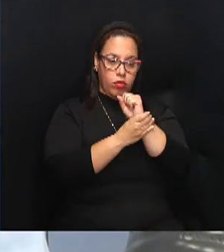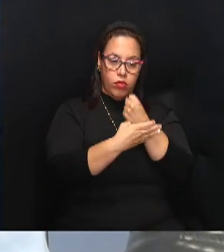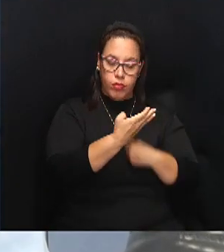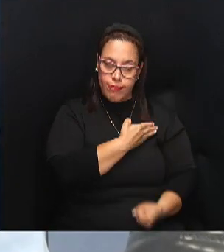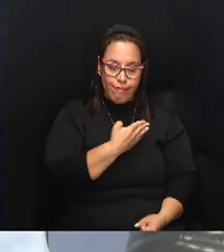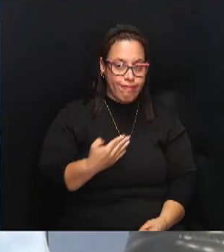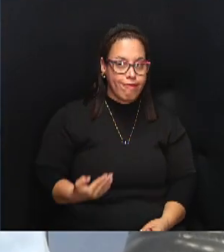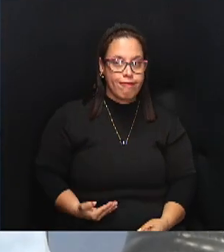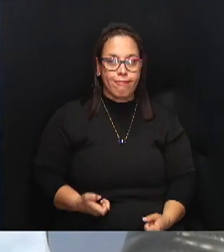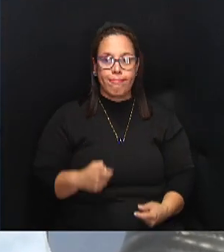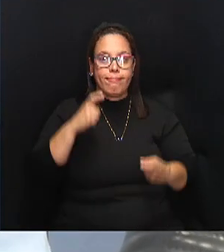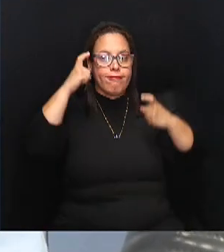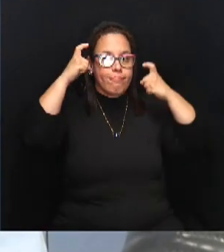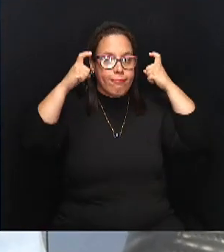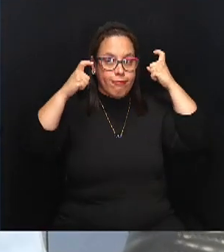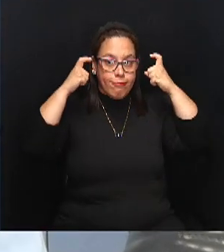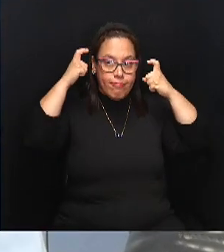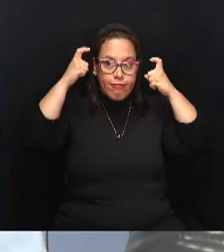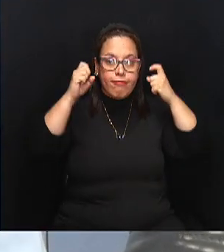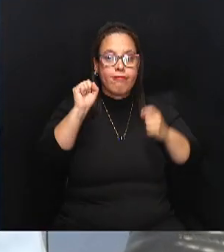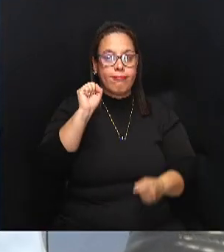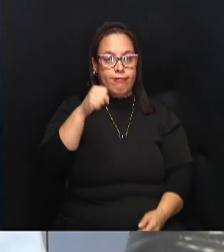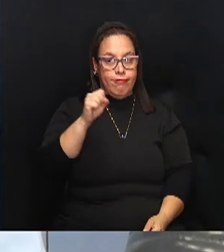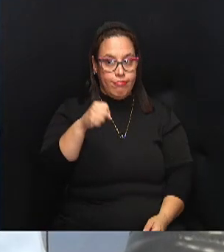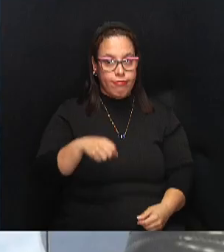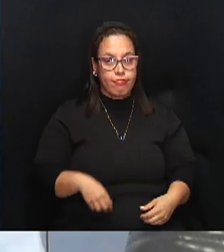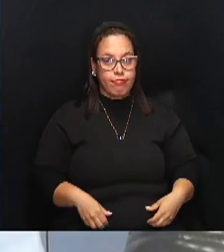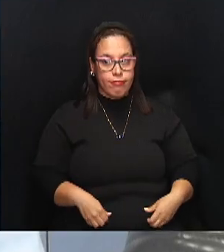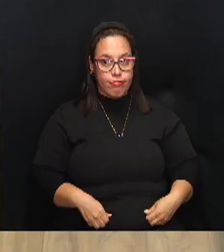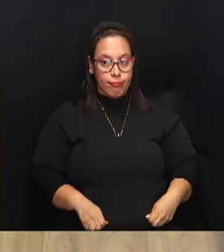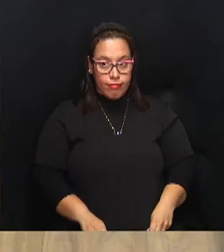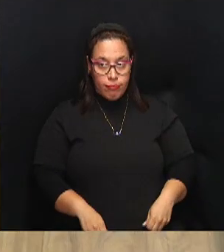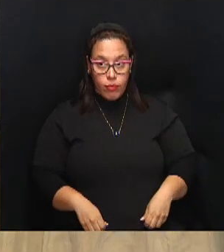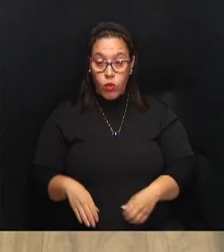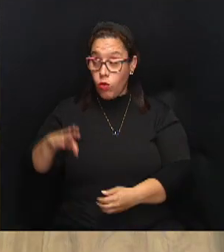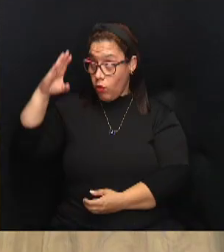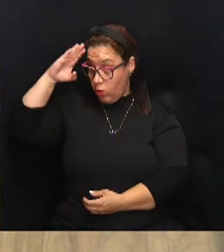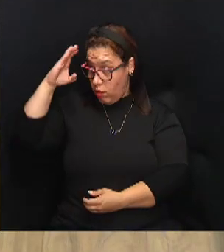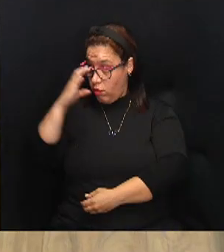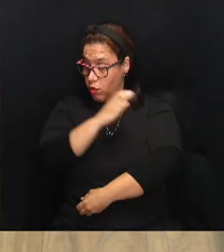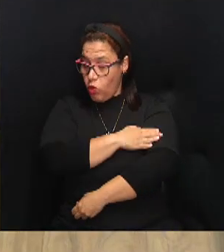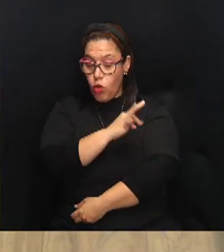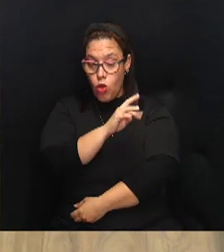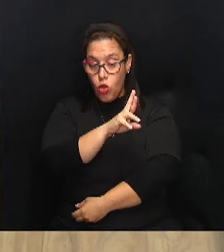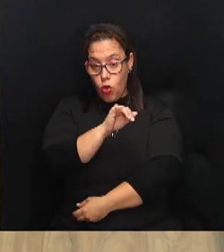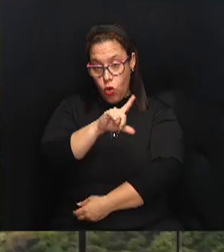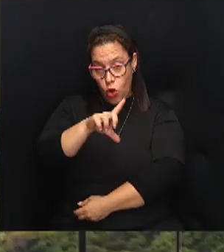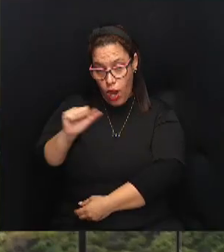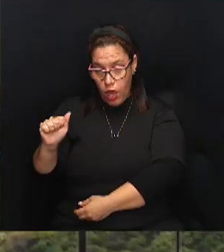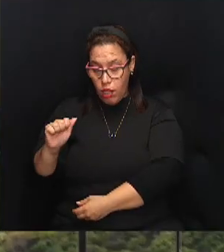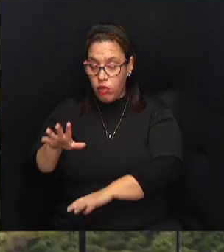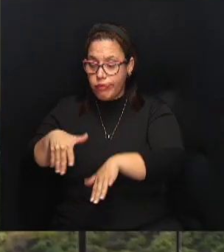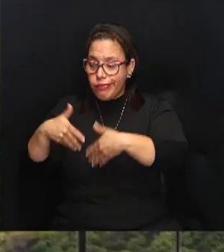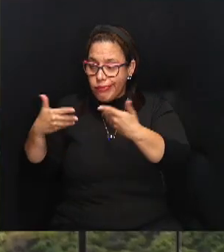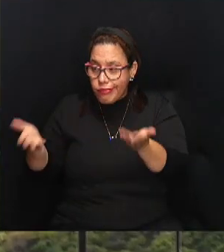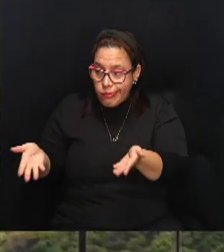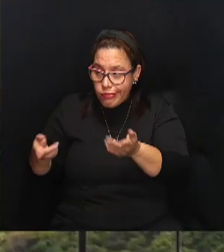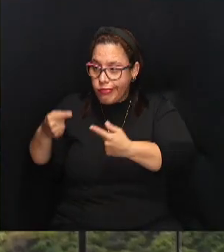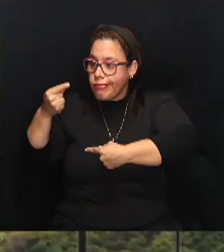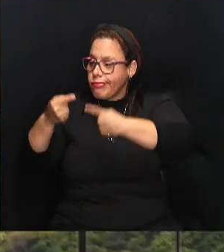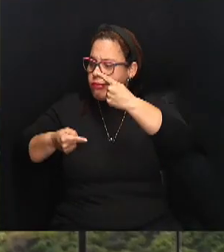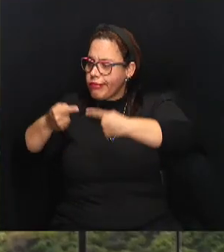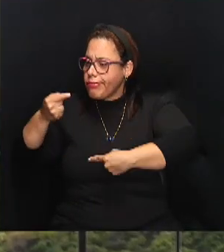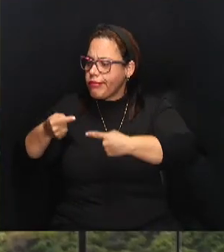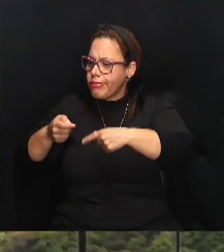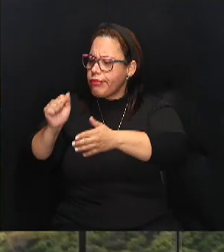algo que a gente deve se preocupar muito na nossa cidade. Tenente Coronel Turola, primeiro, desde quando se discute